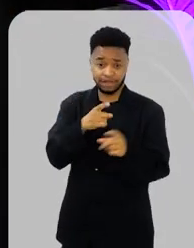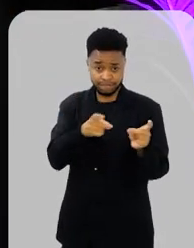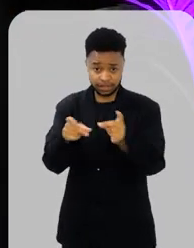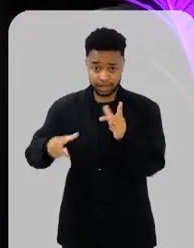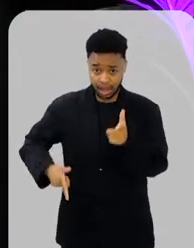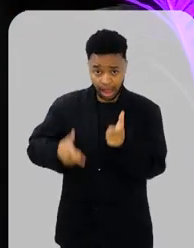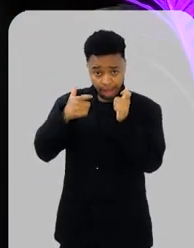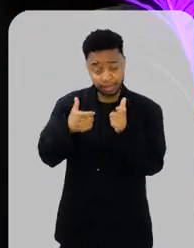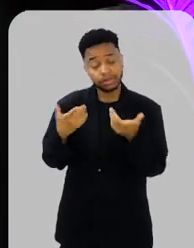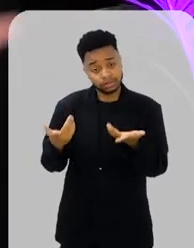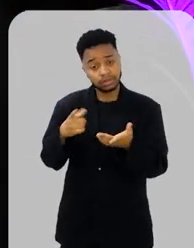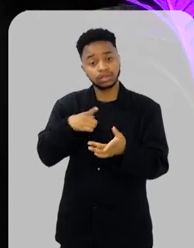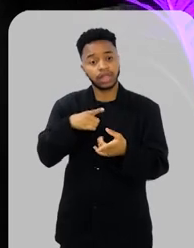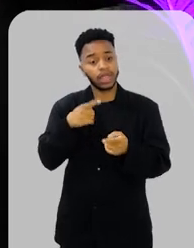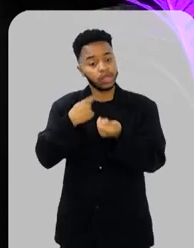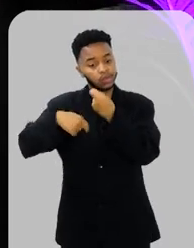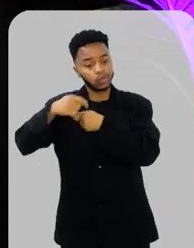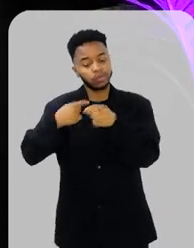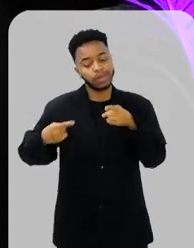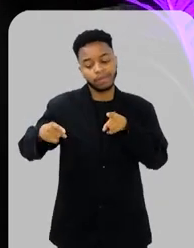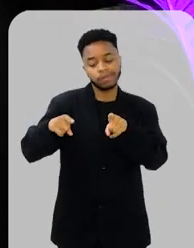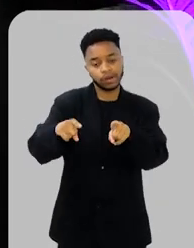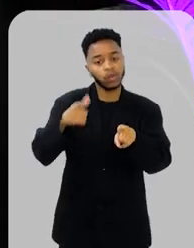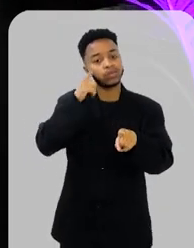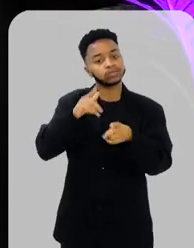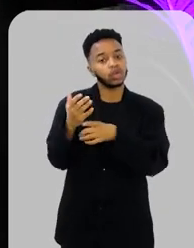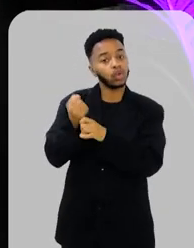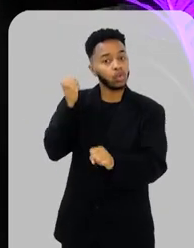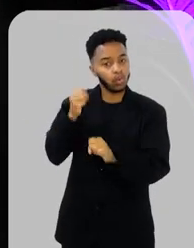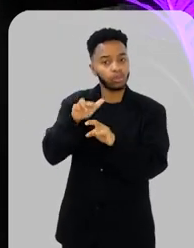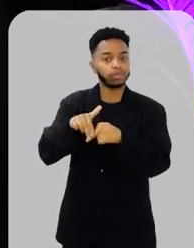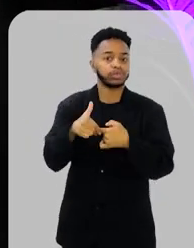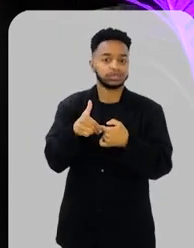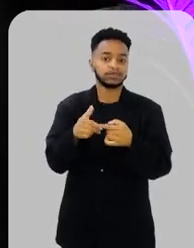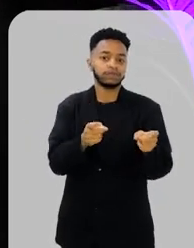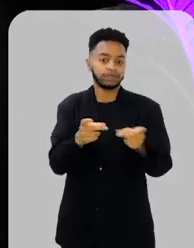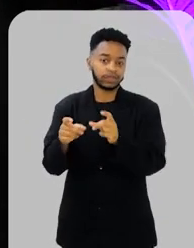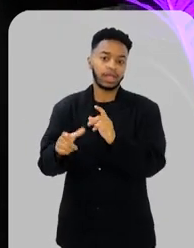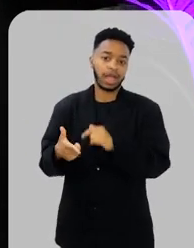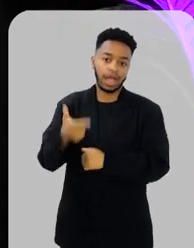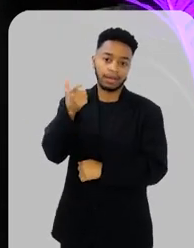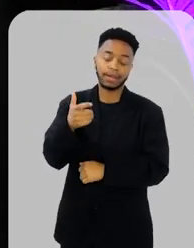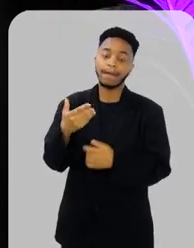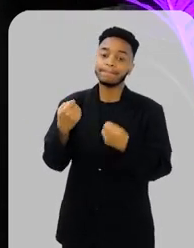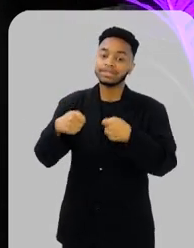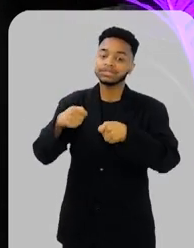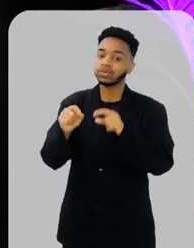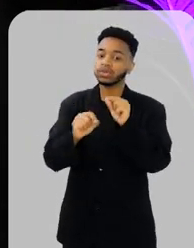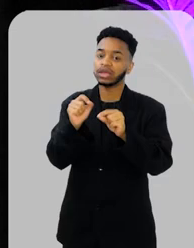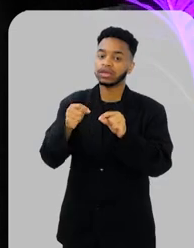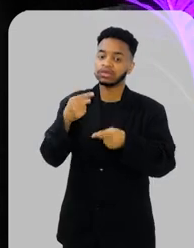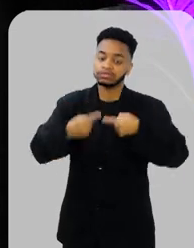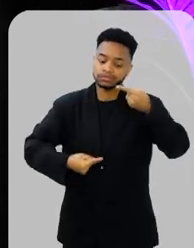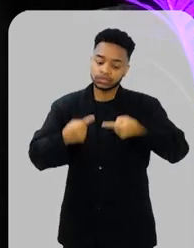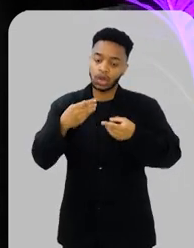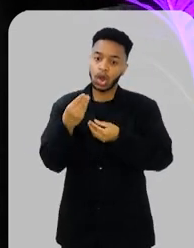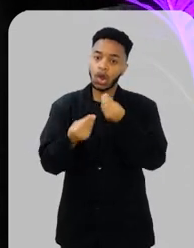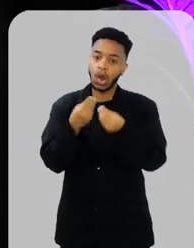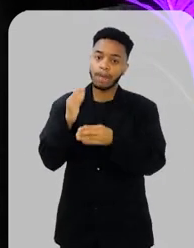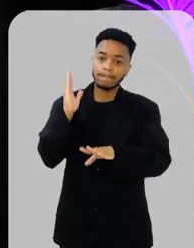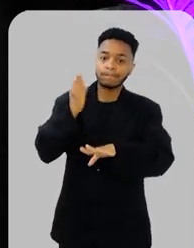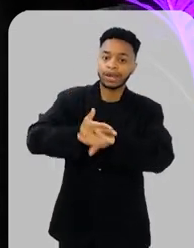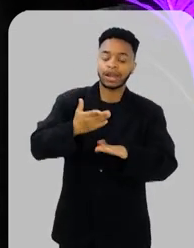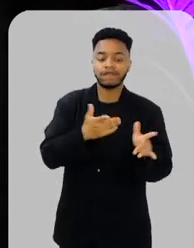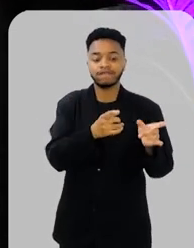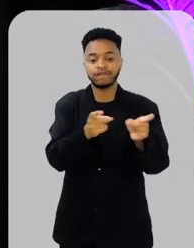economia paralela aí que está lucrando com isso. Então, pensar a discussão do desarmamento é também um enfrentamento